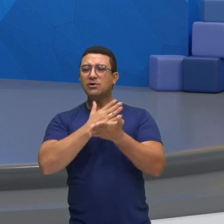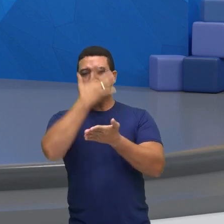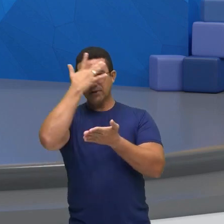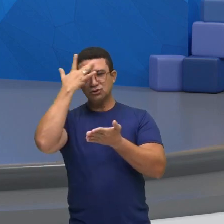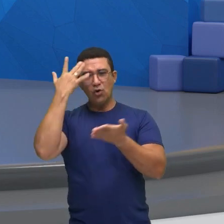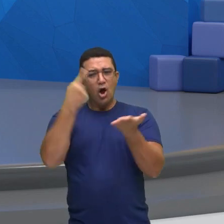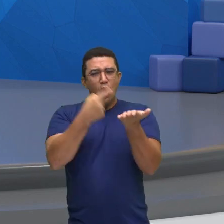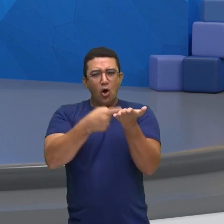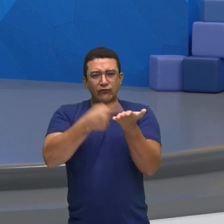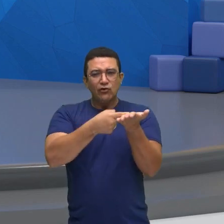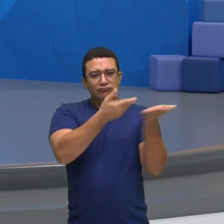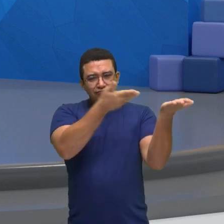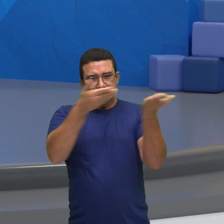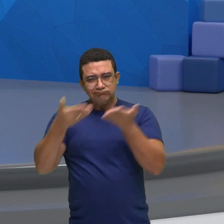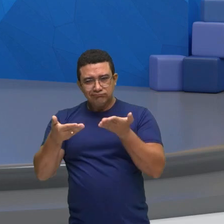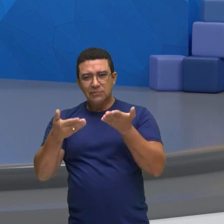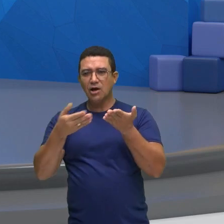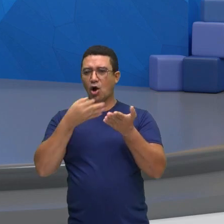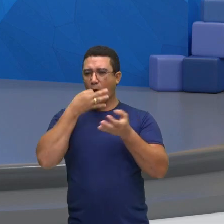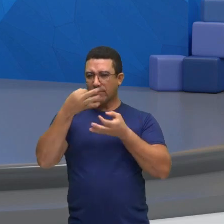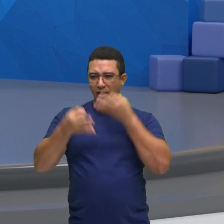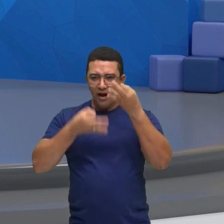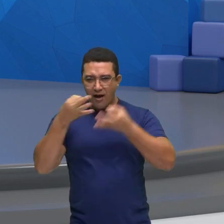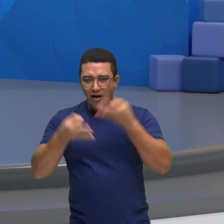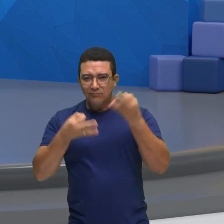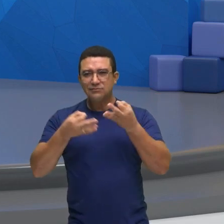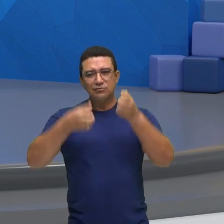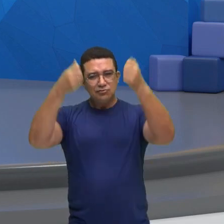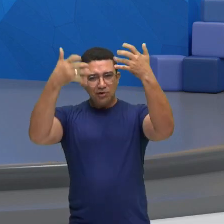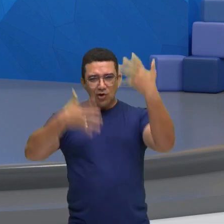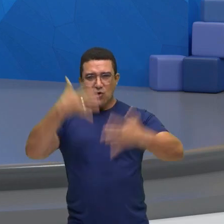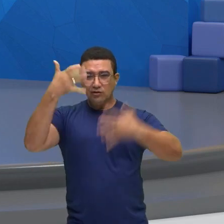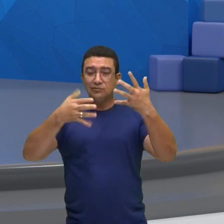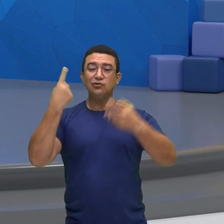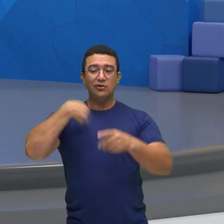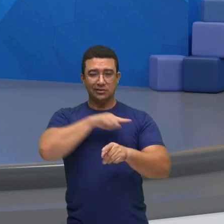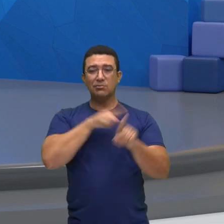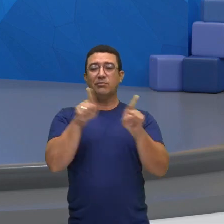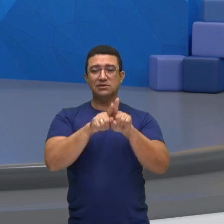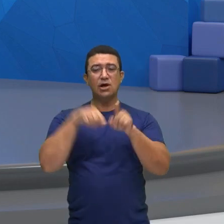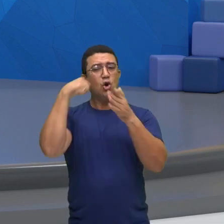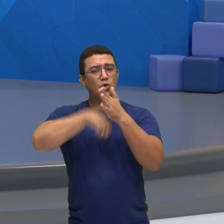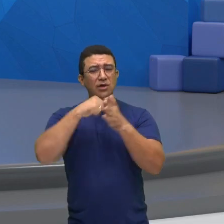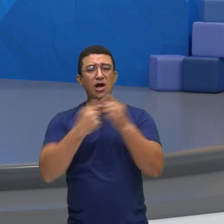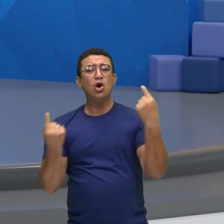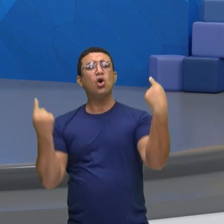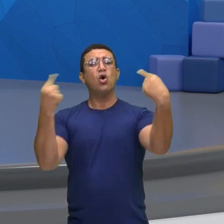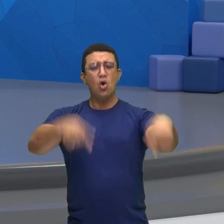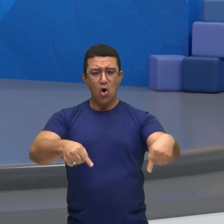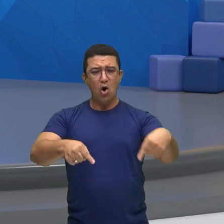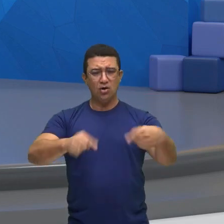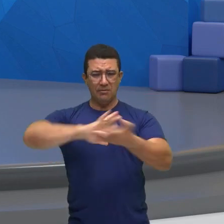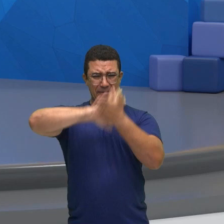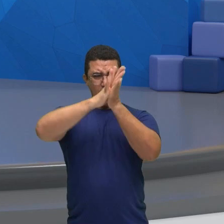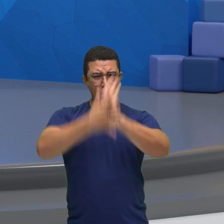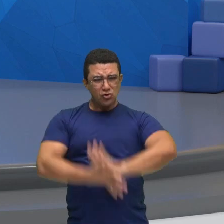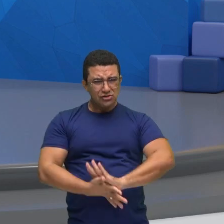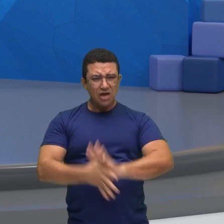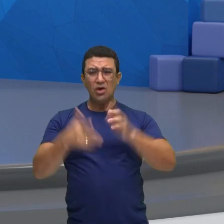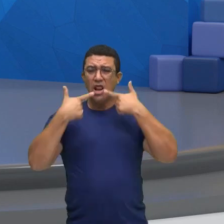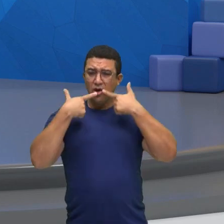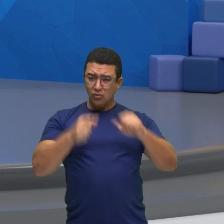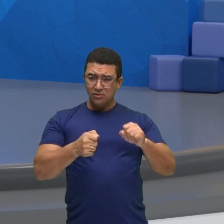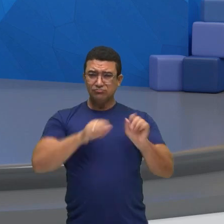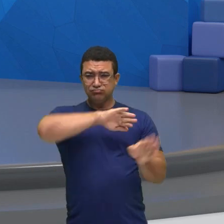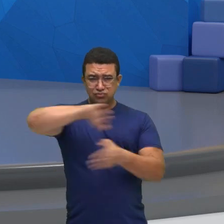preconceito linguístico, onde a gente já viu aqui que a gente precisa combater esse preconceito, não vamos julgar o certo ou errado, a gente precisa entender